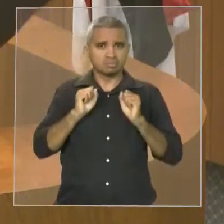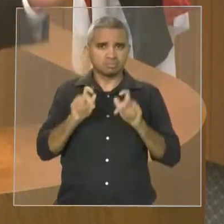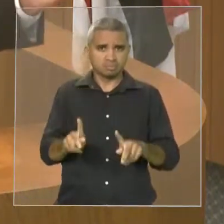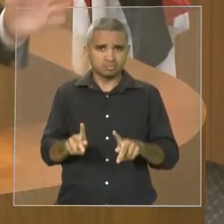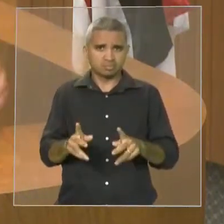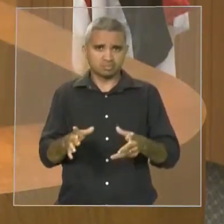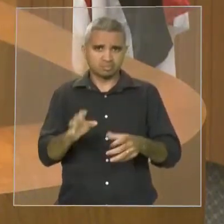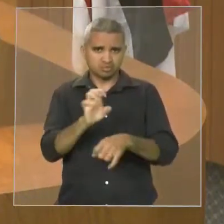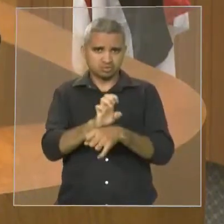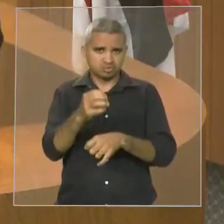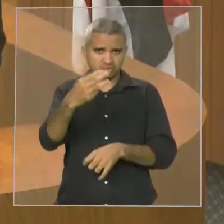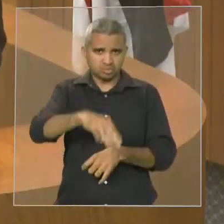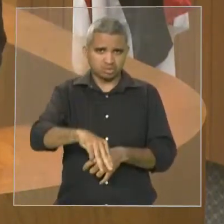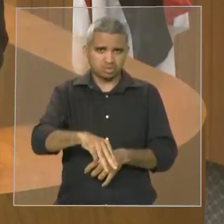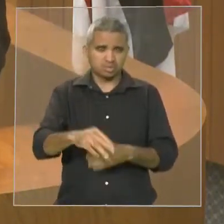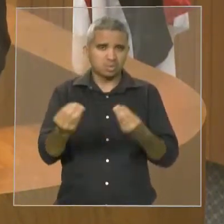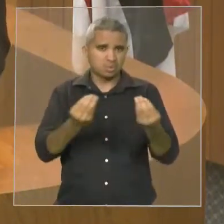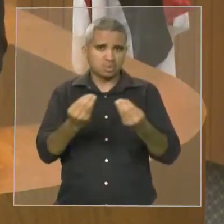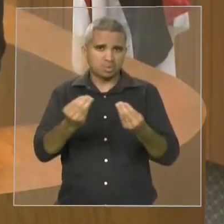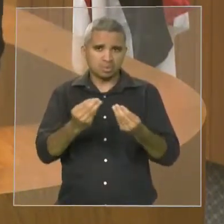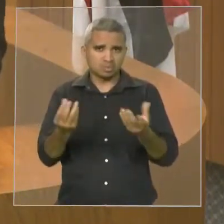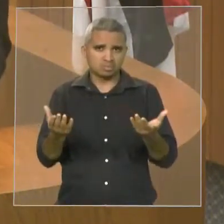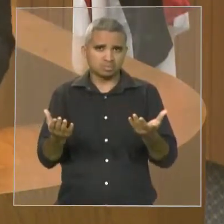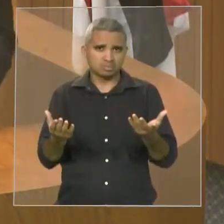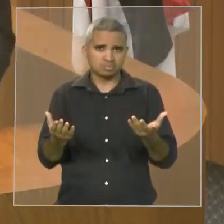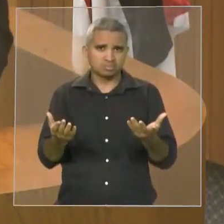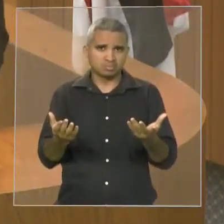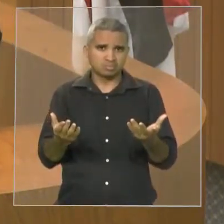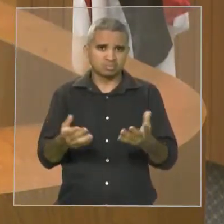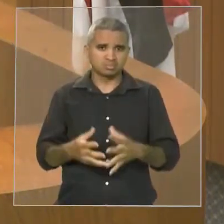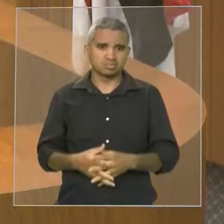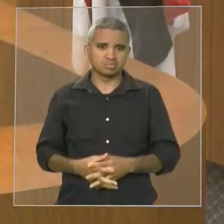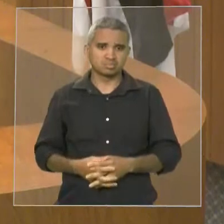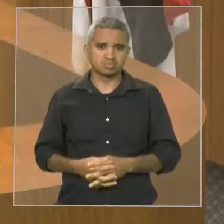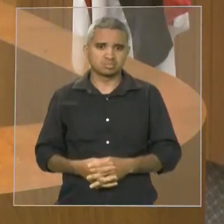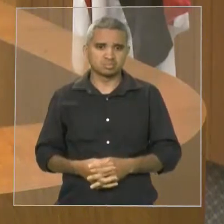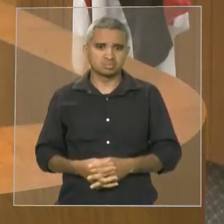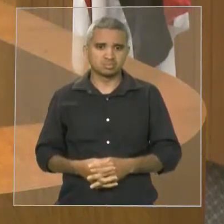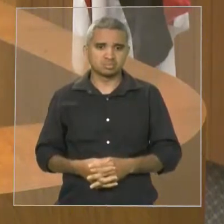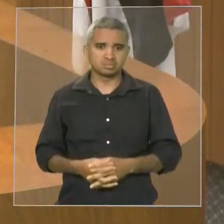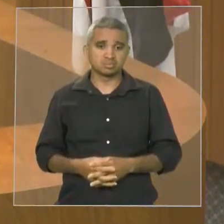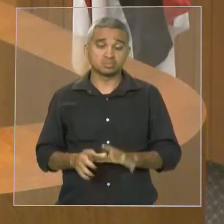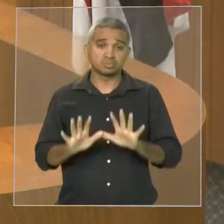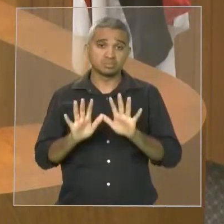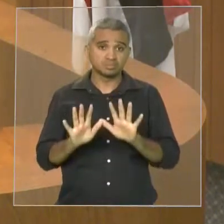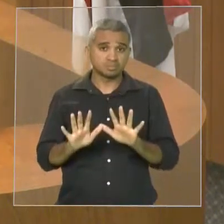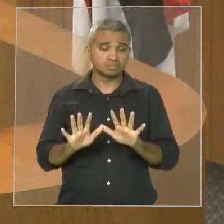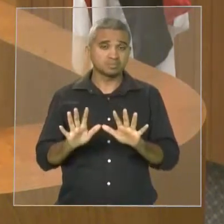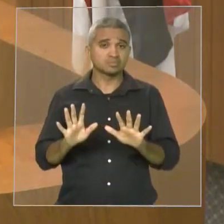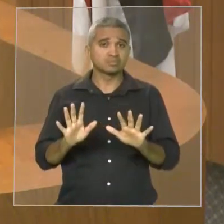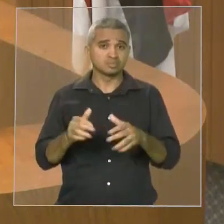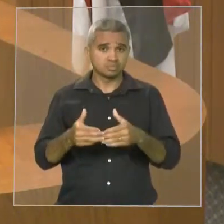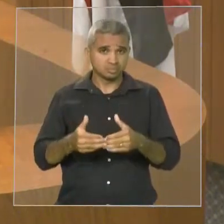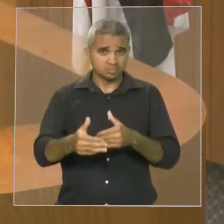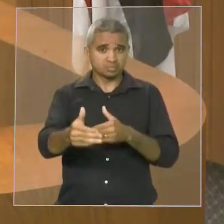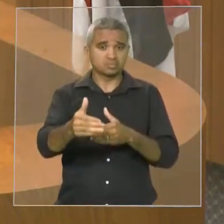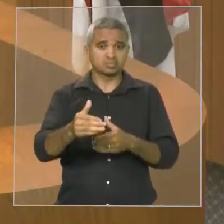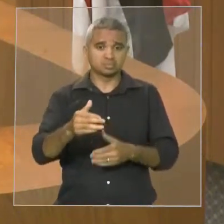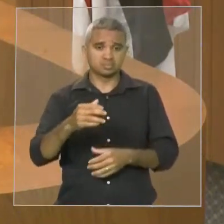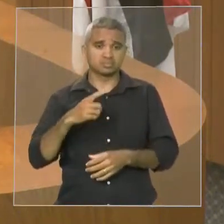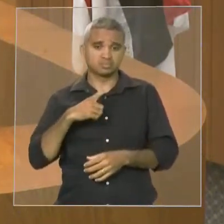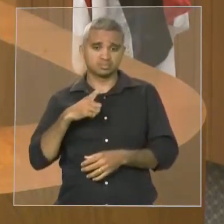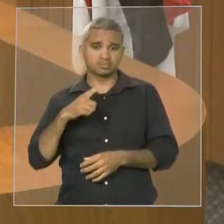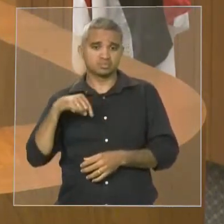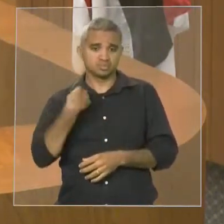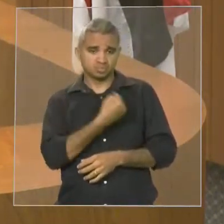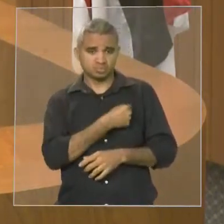que incoerência do governo do Estado. Mas, senhores e senhoras deputados, nós teremos a oportunidade de